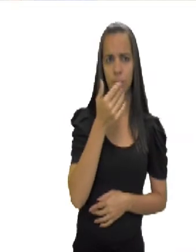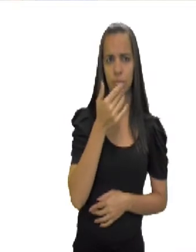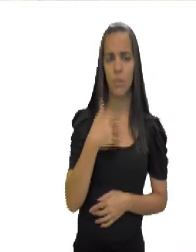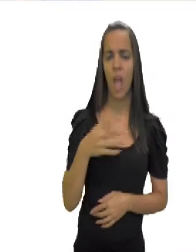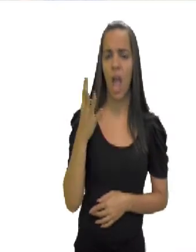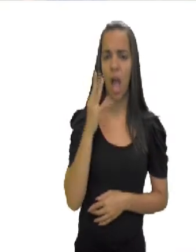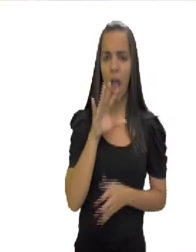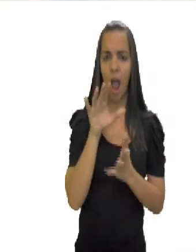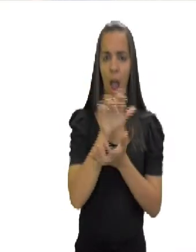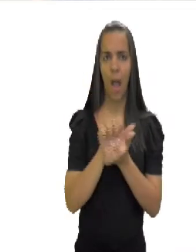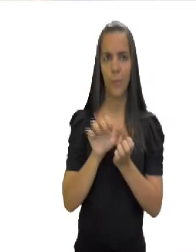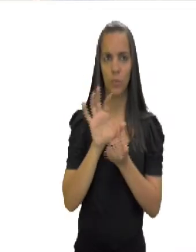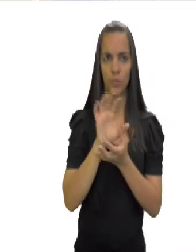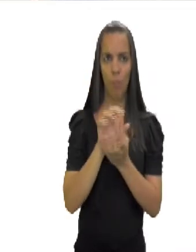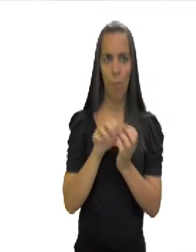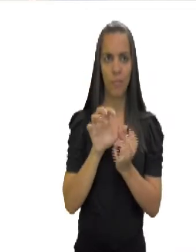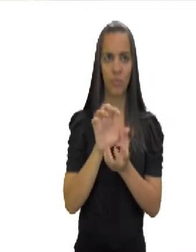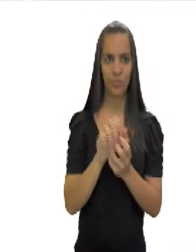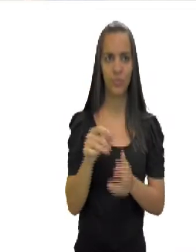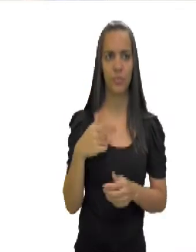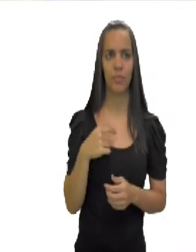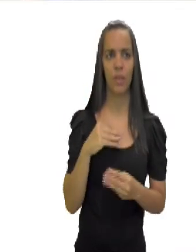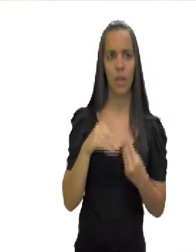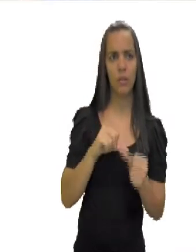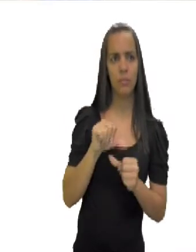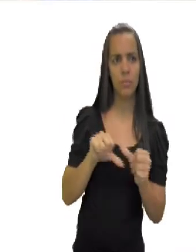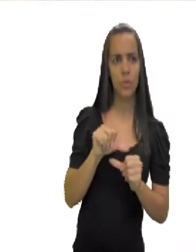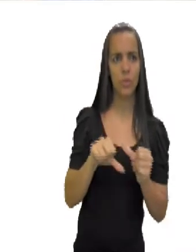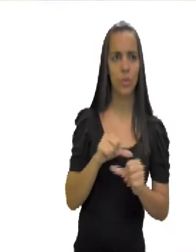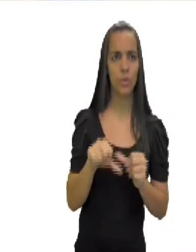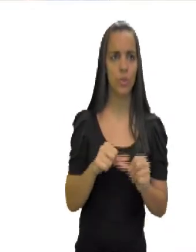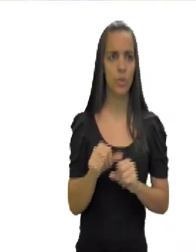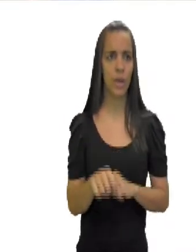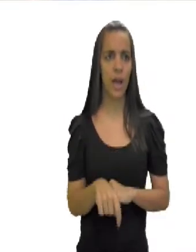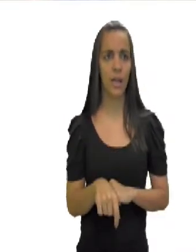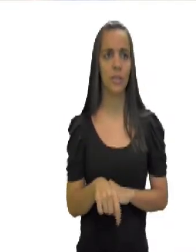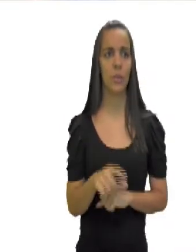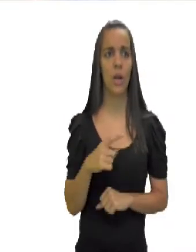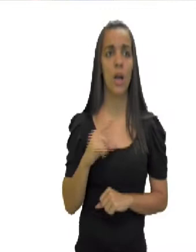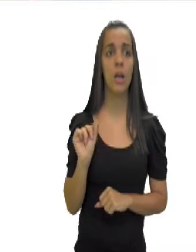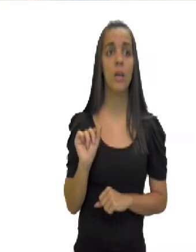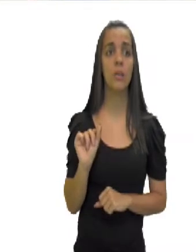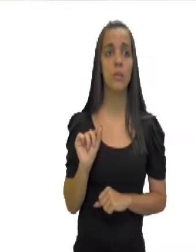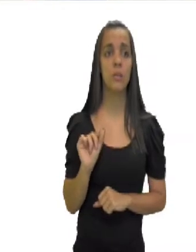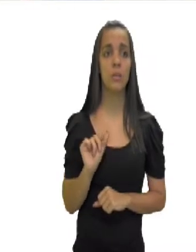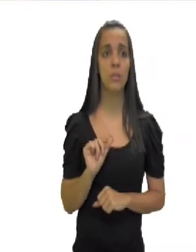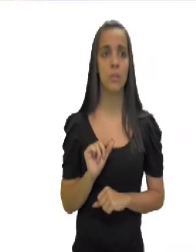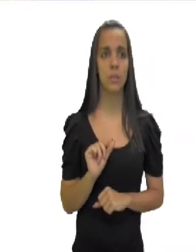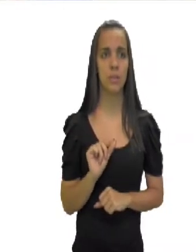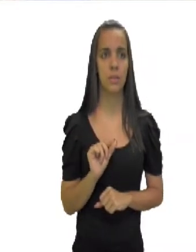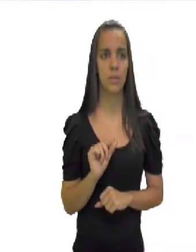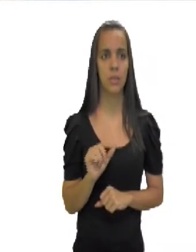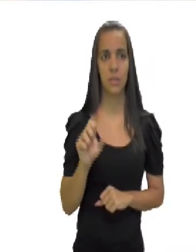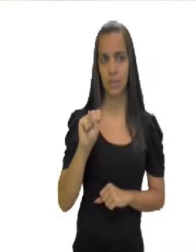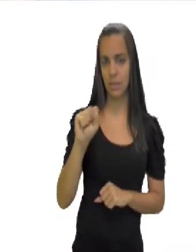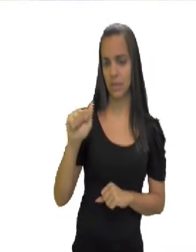são mastigados e misturados com o que, gente, que falou lá? Com a